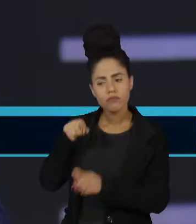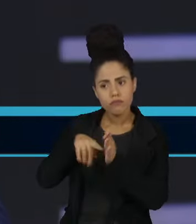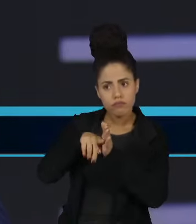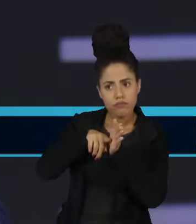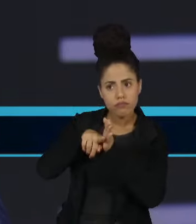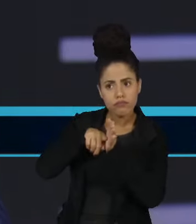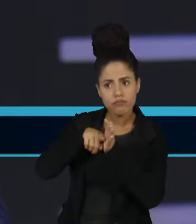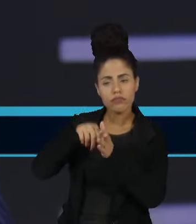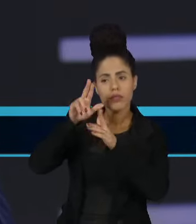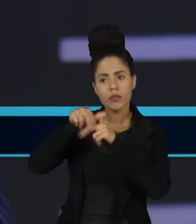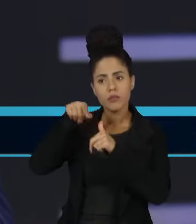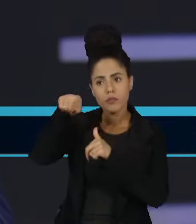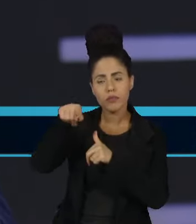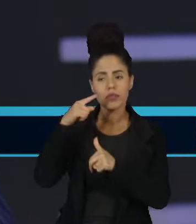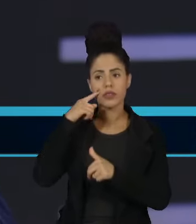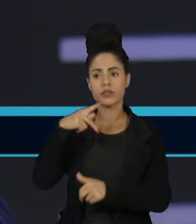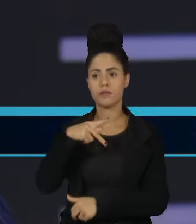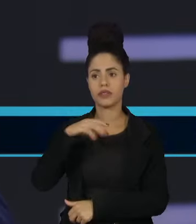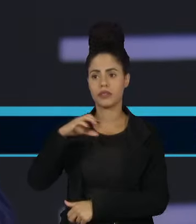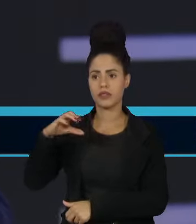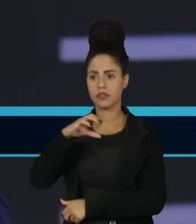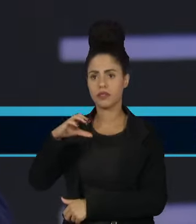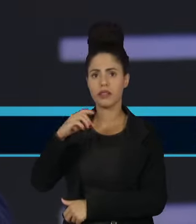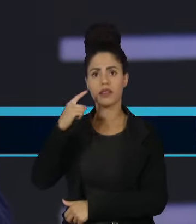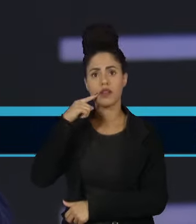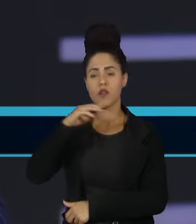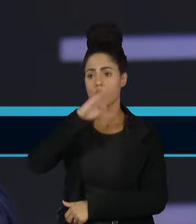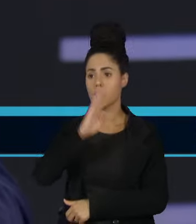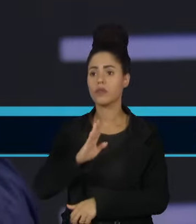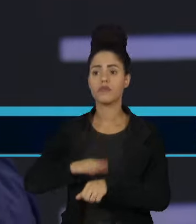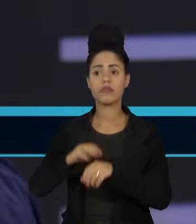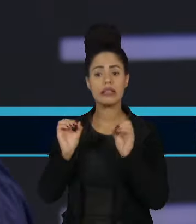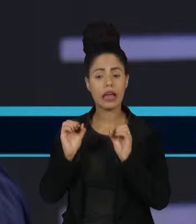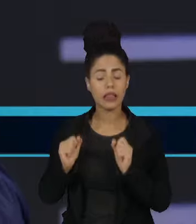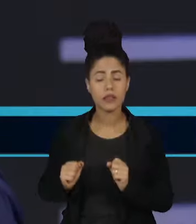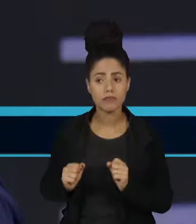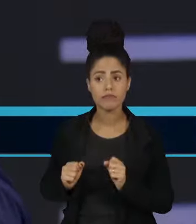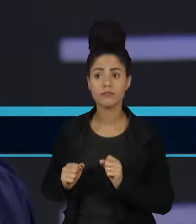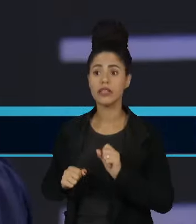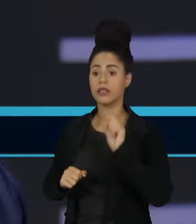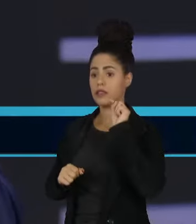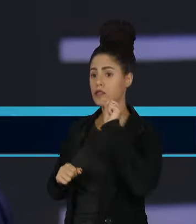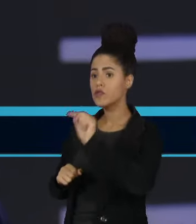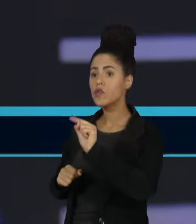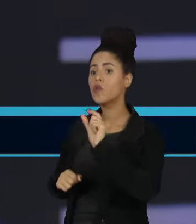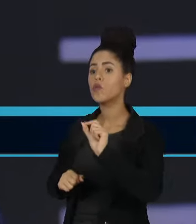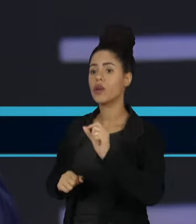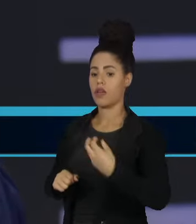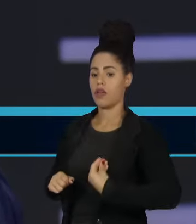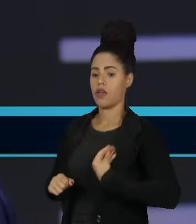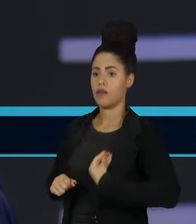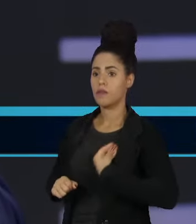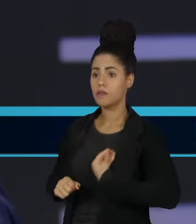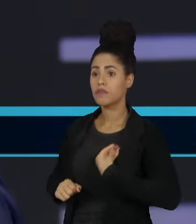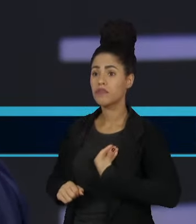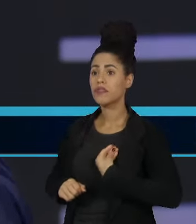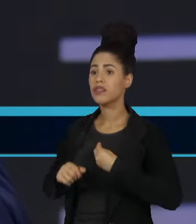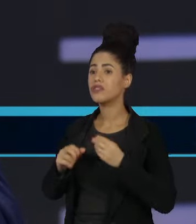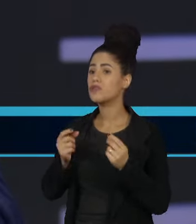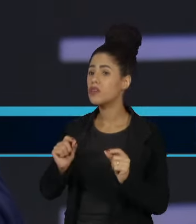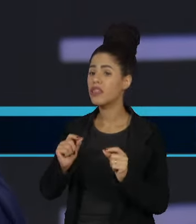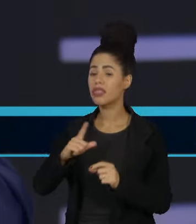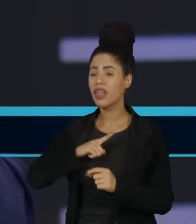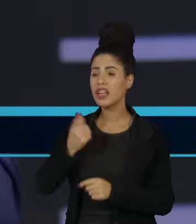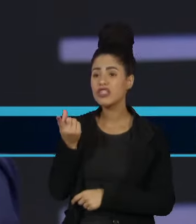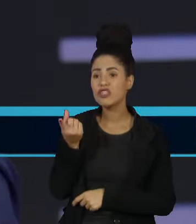daí que foi condenado à morte pelo PCC, uma coisa inacreditável, o Brasil não faz nada, é a questão da presença de muito dinheiro que não é